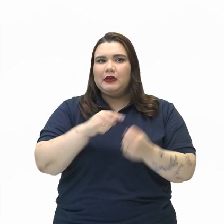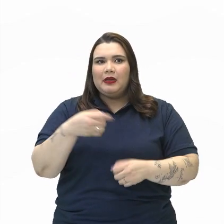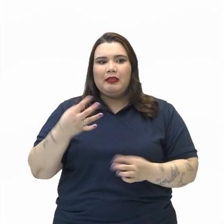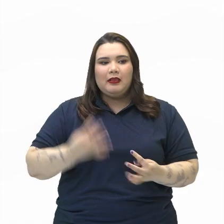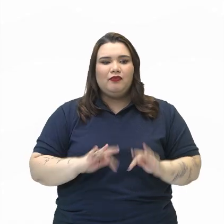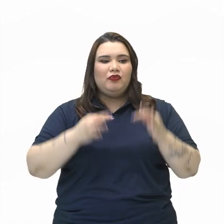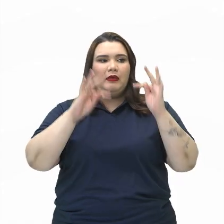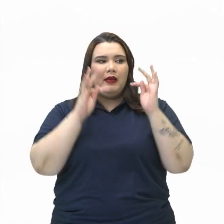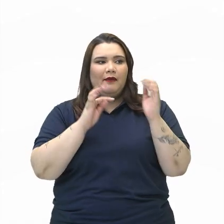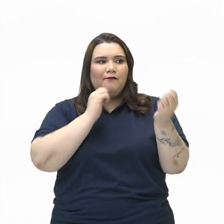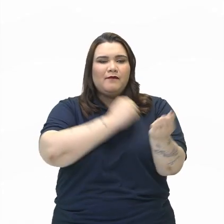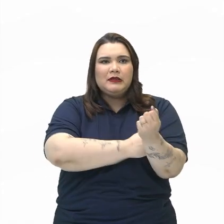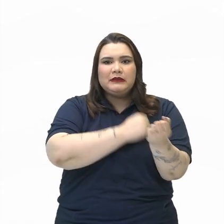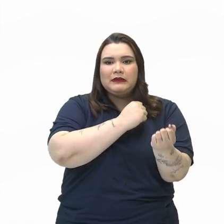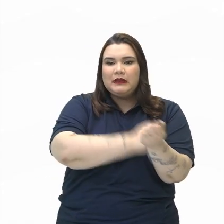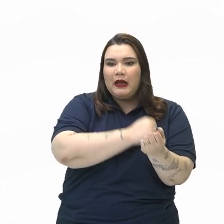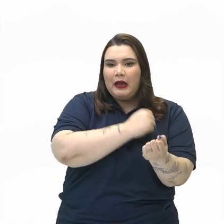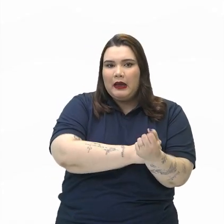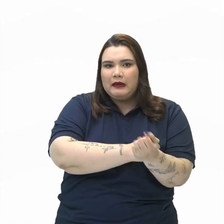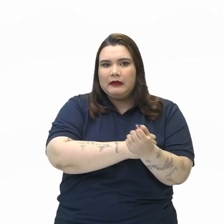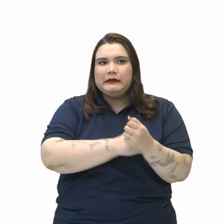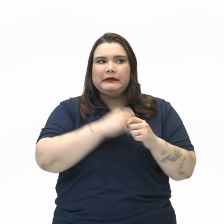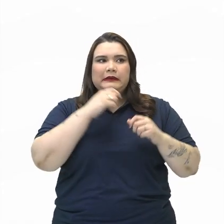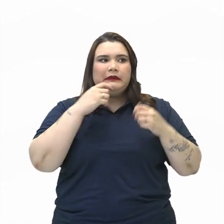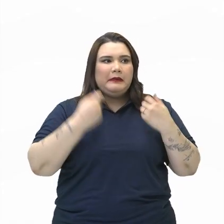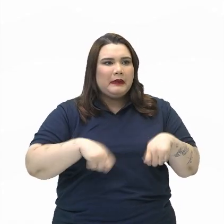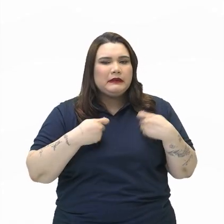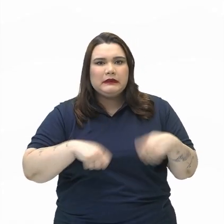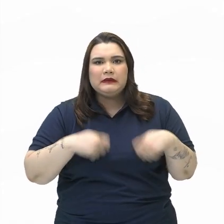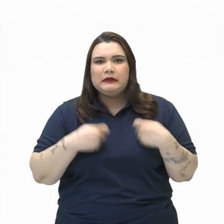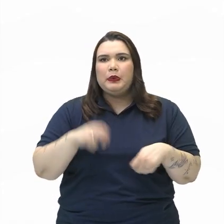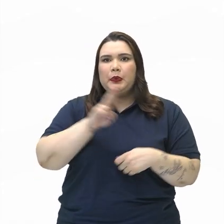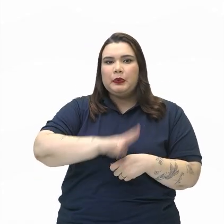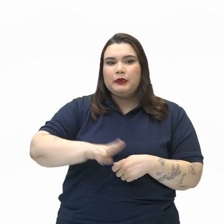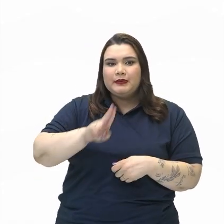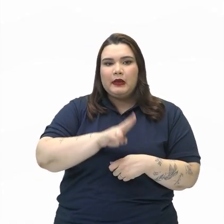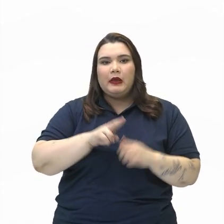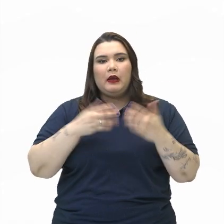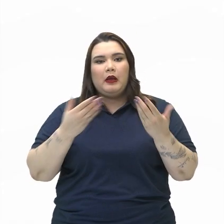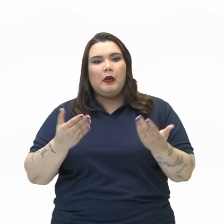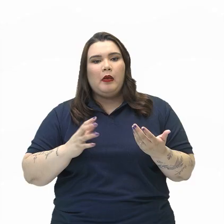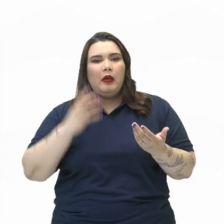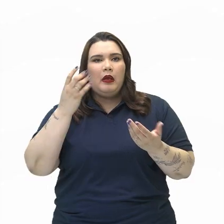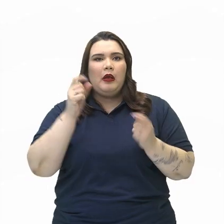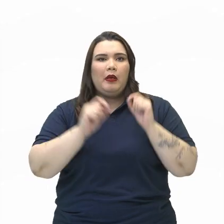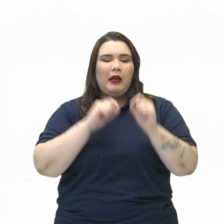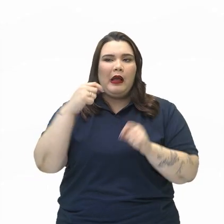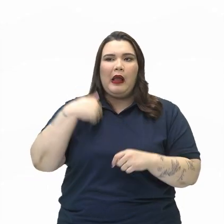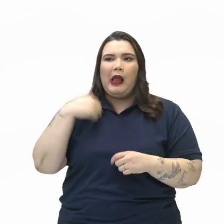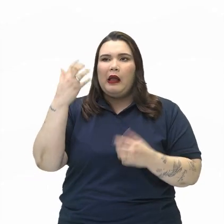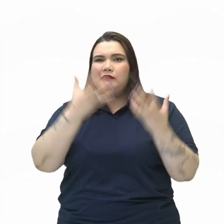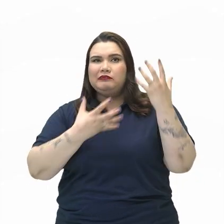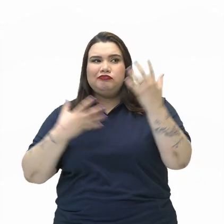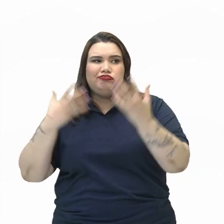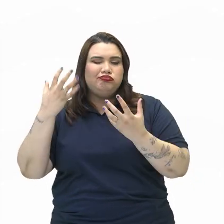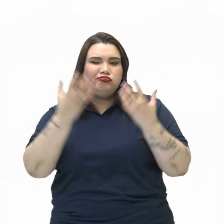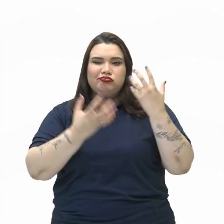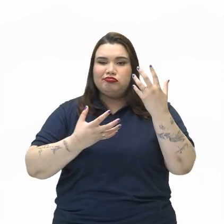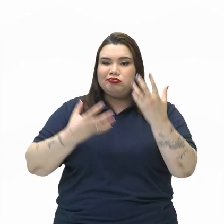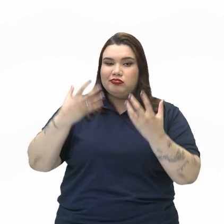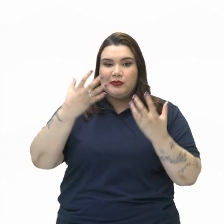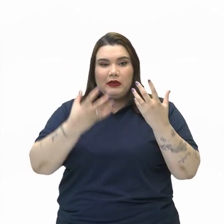novas tecnologias. E a gente acaba ficando dependente disso daí, gerando muitas distrações. E